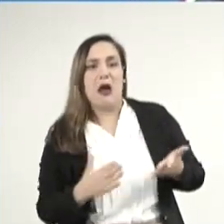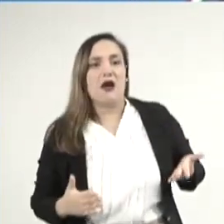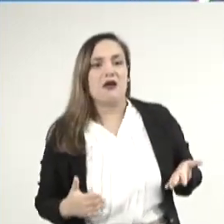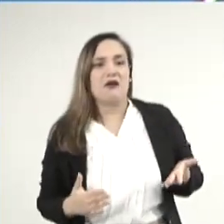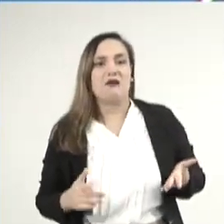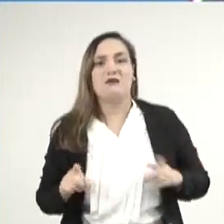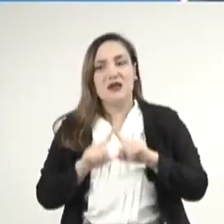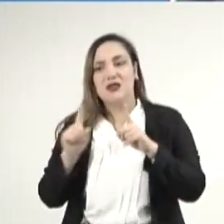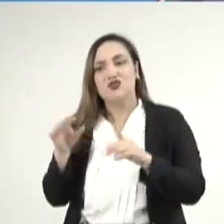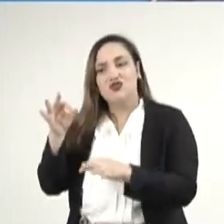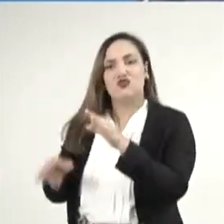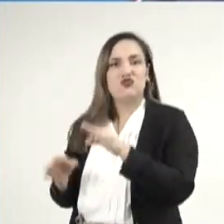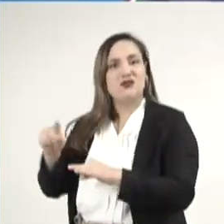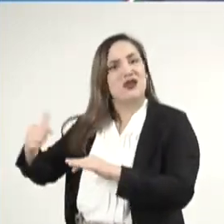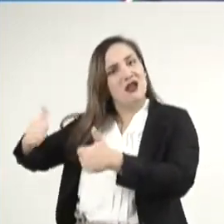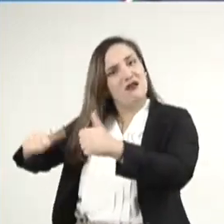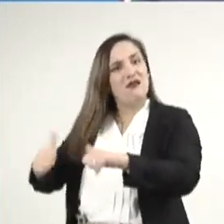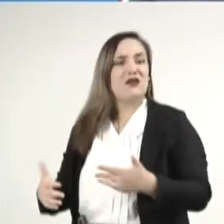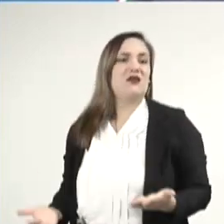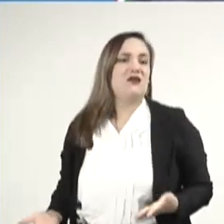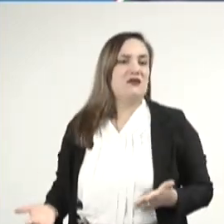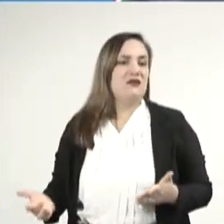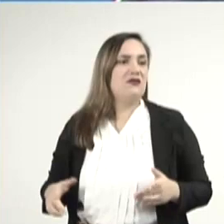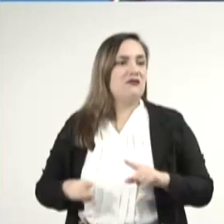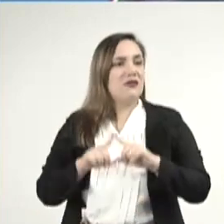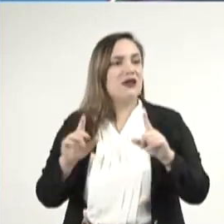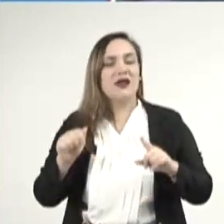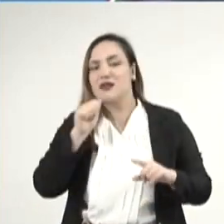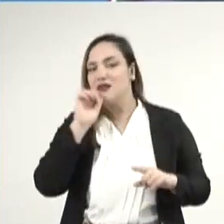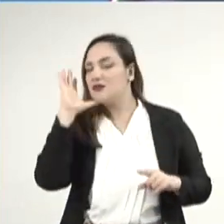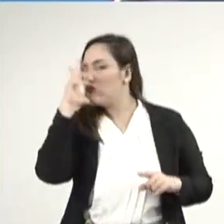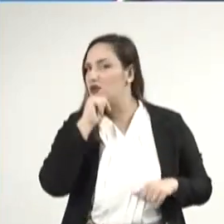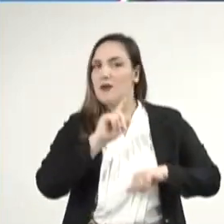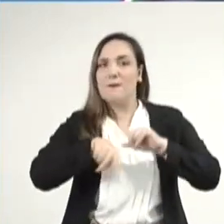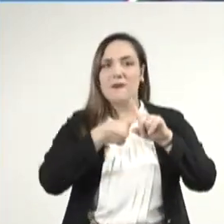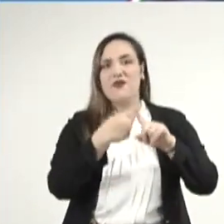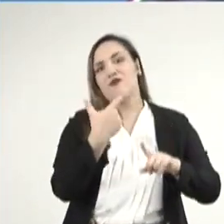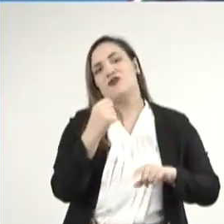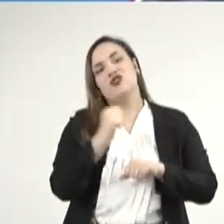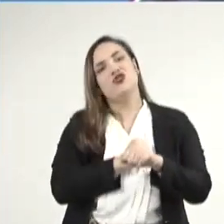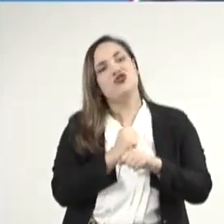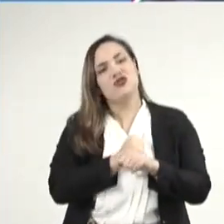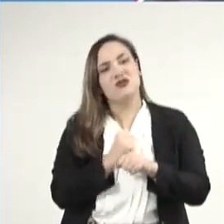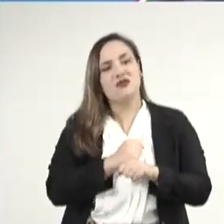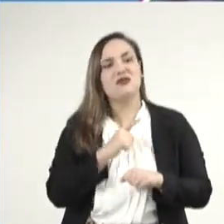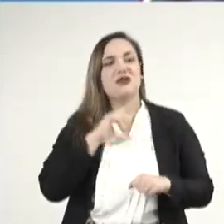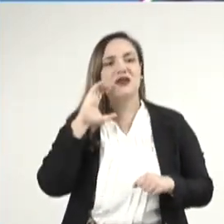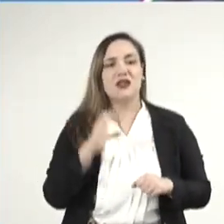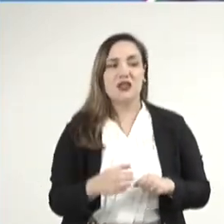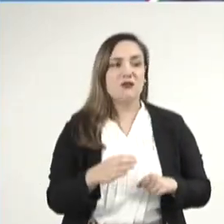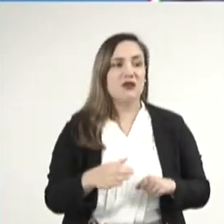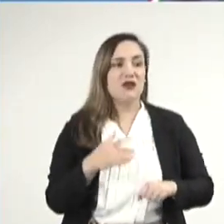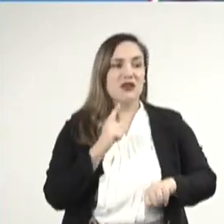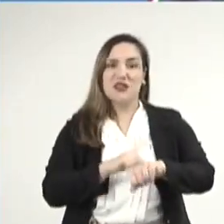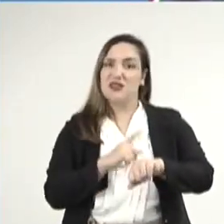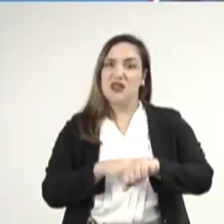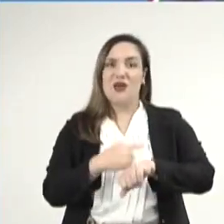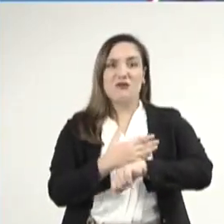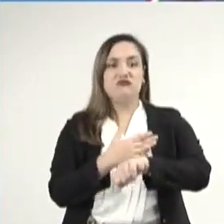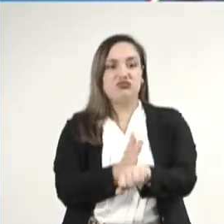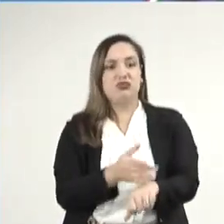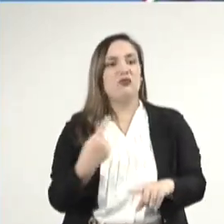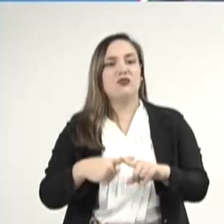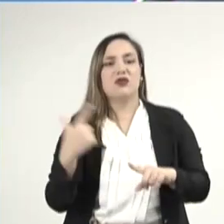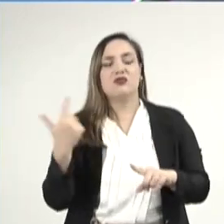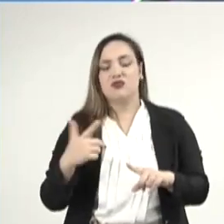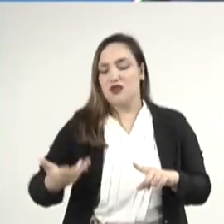é ele que julga. Quem vai julgar é o juiz, daí demora 20 anos para julgar. Então, tem muitos crimes que prescrevem por falta de uma